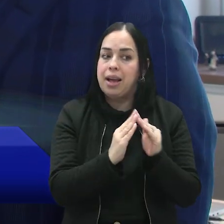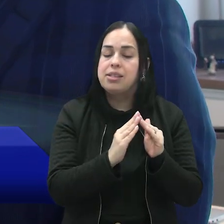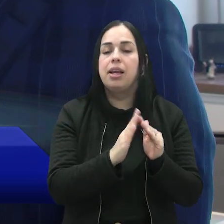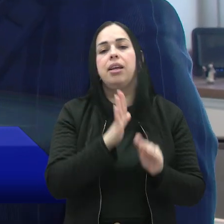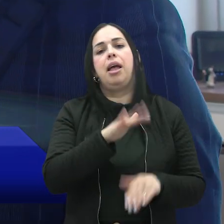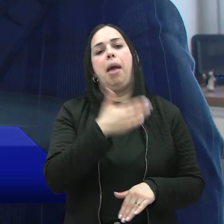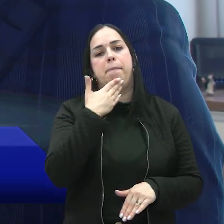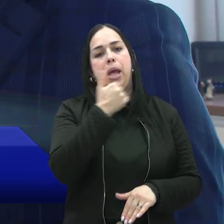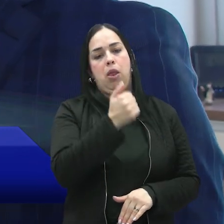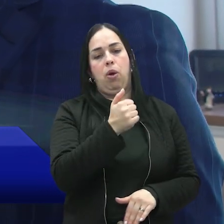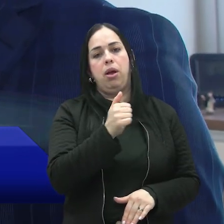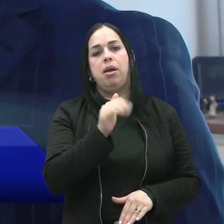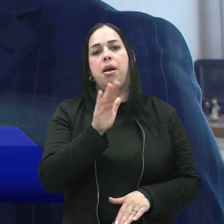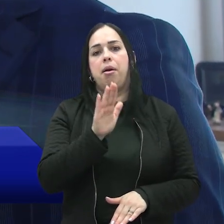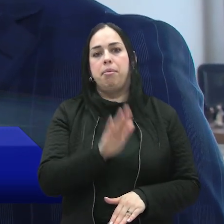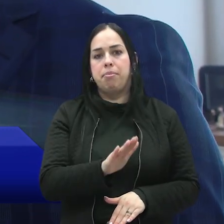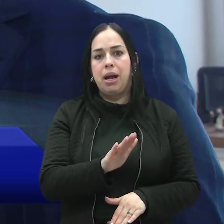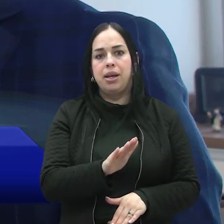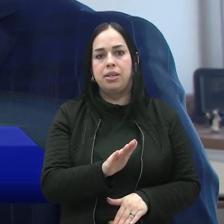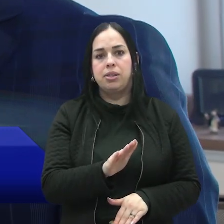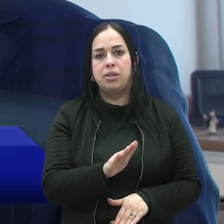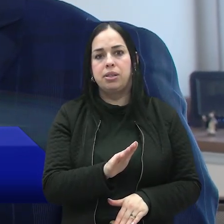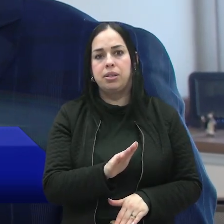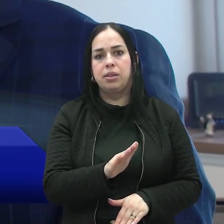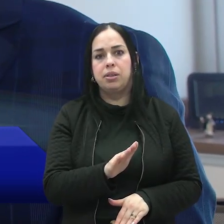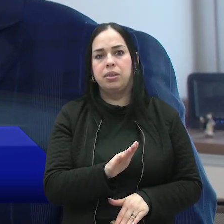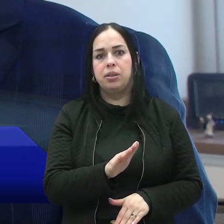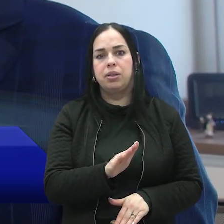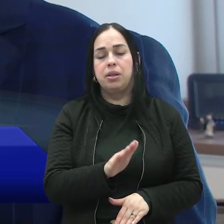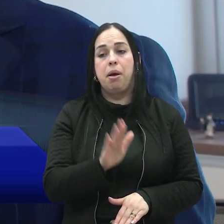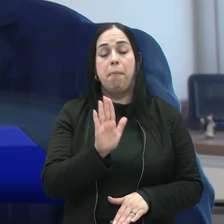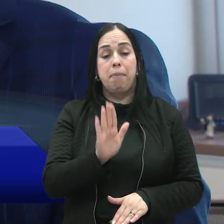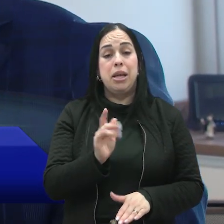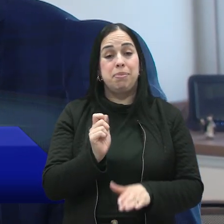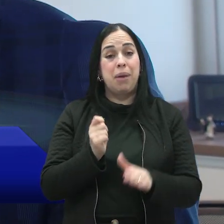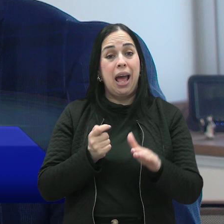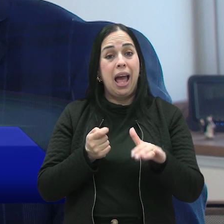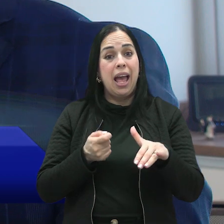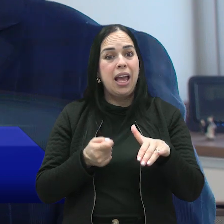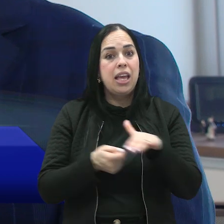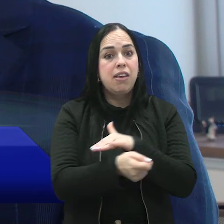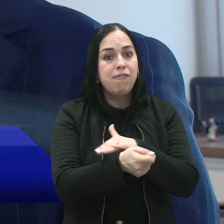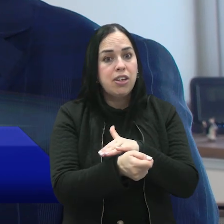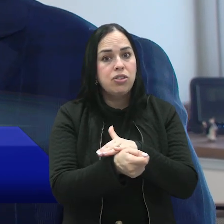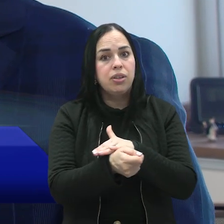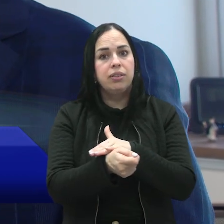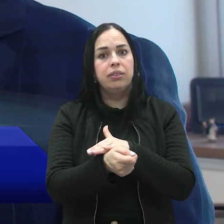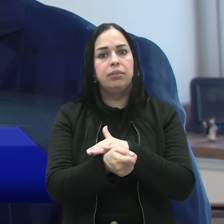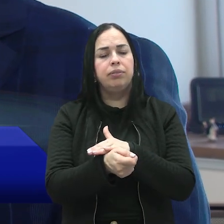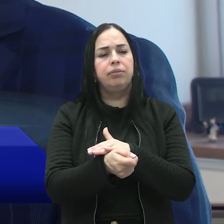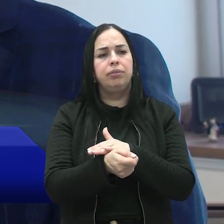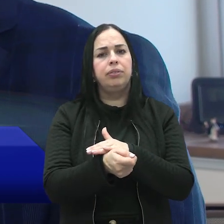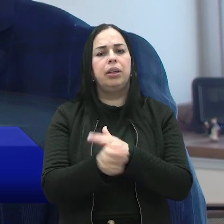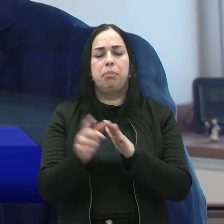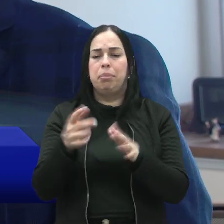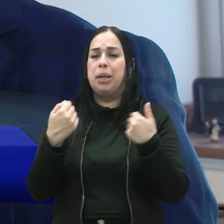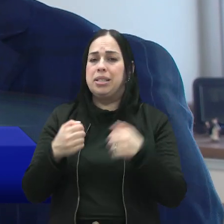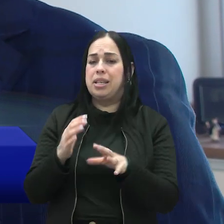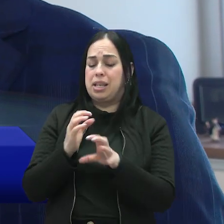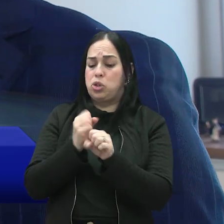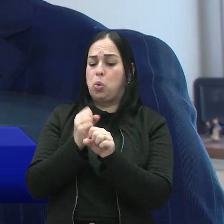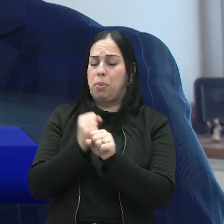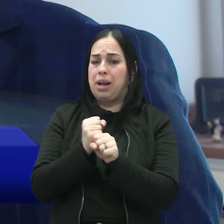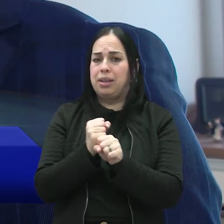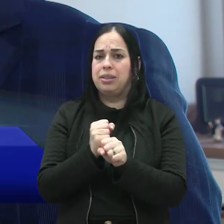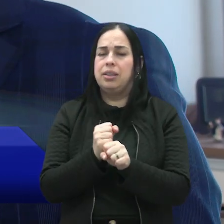ainda no seu nome. Mas um imóvel hoje como investimento, é necessário fazer uma conta mesmo, porque